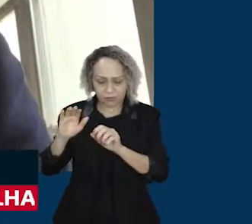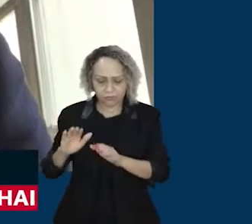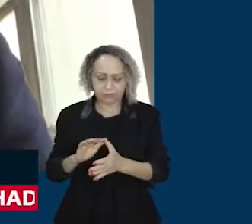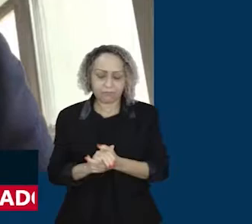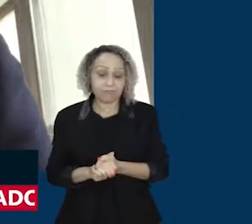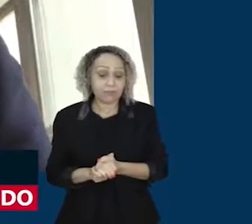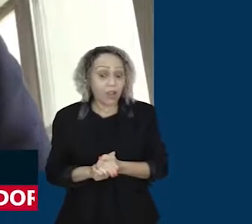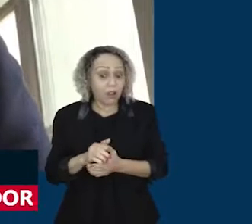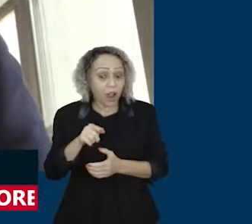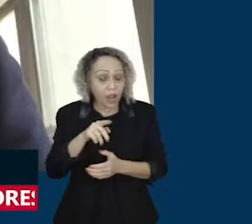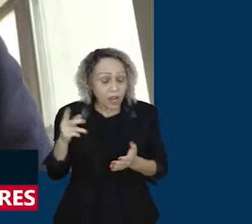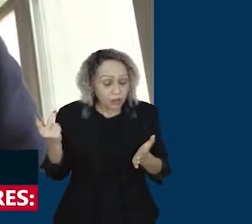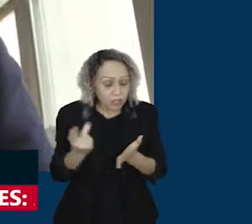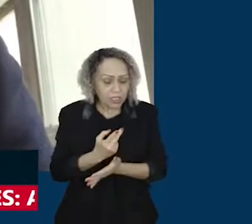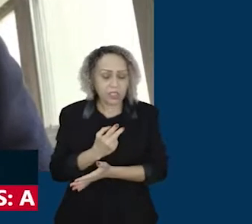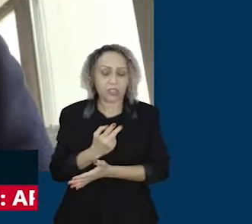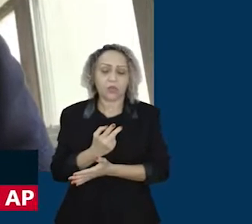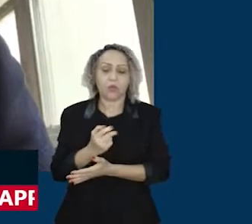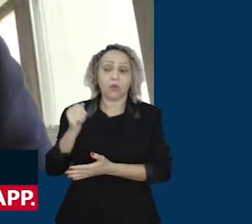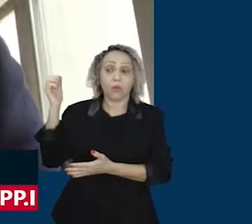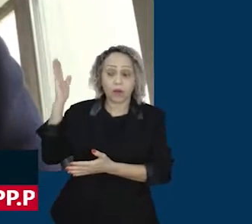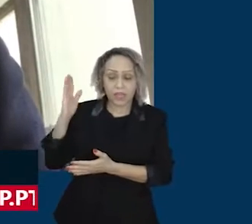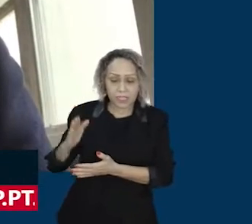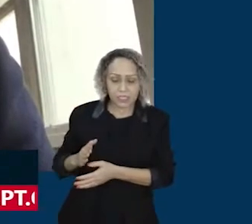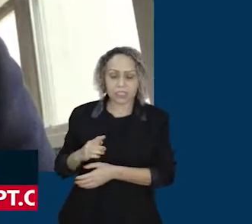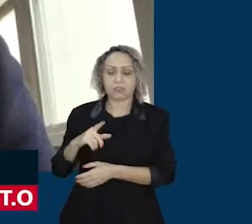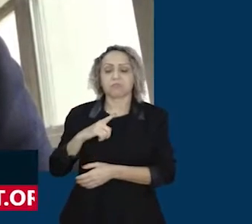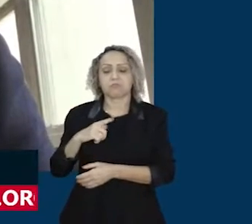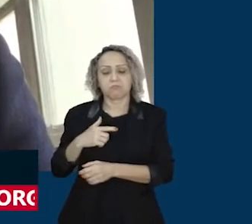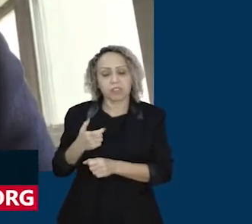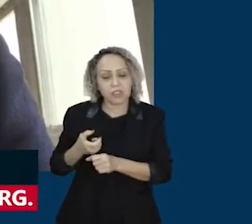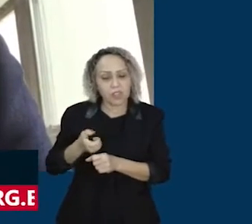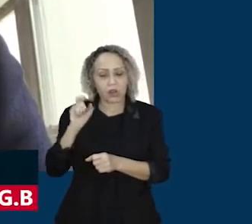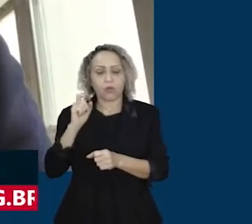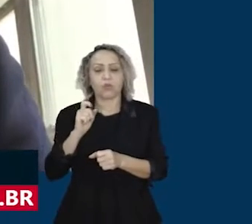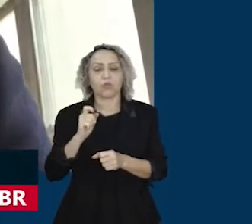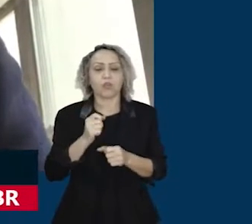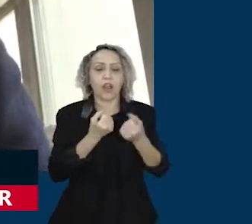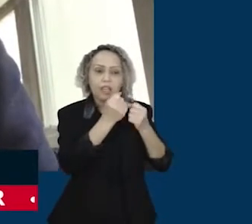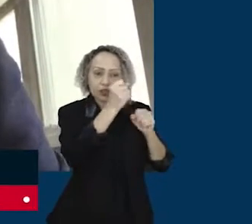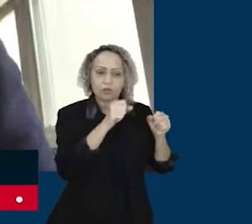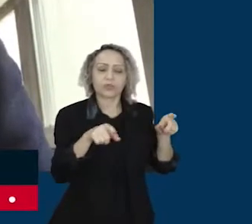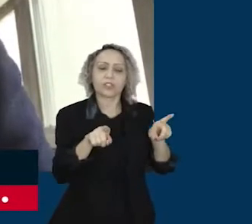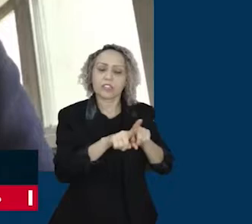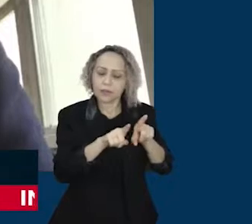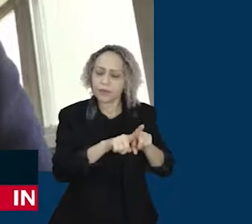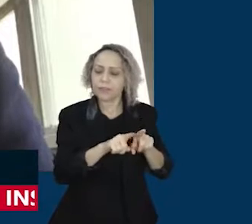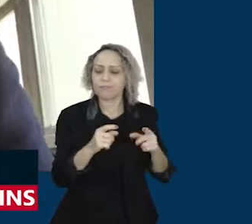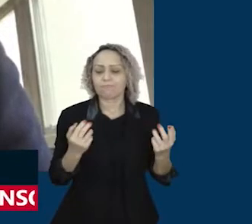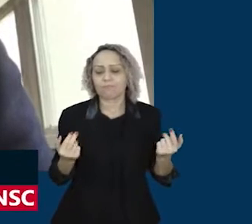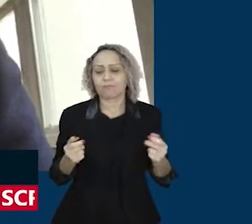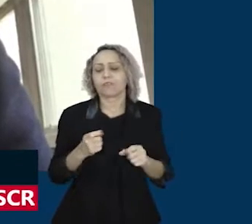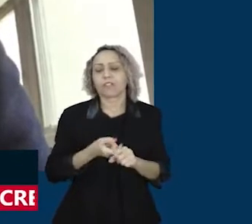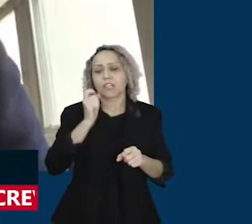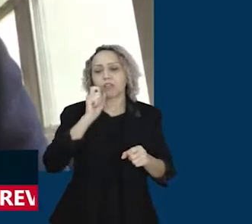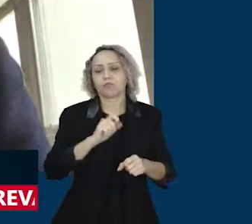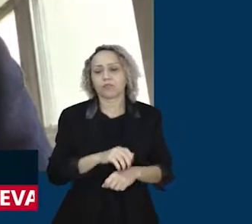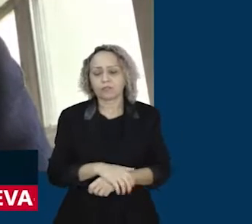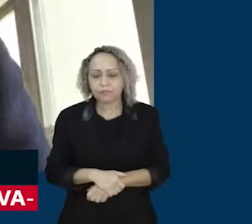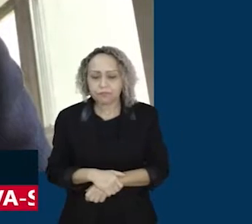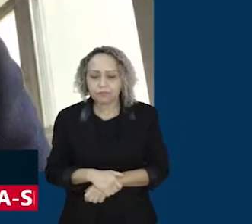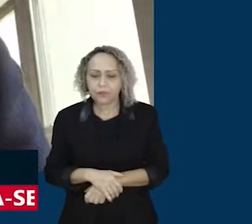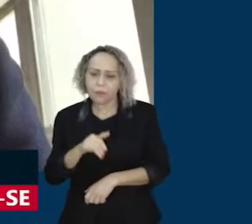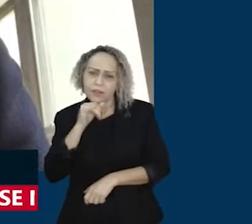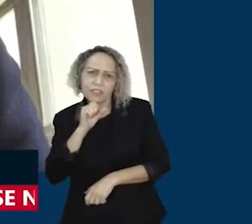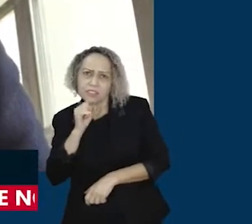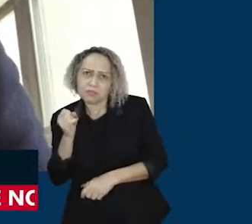excepcionalmente. E a indústria também, por isso ali também estão propostos impostos, ligar impostos excepcionais, pode ser um imposto